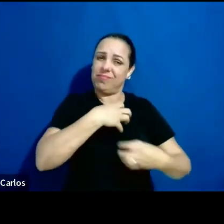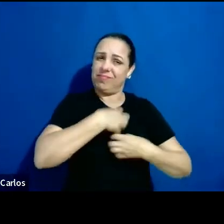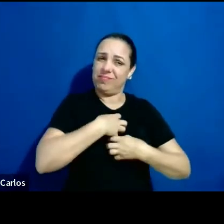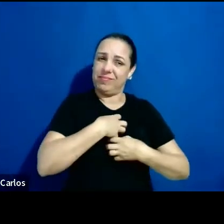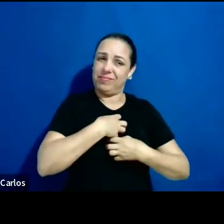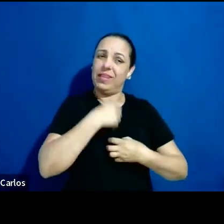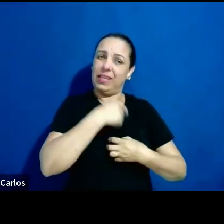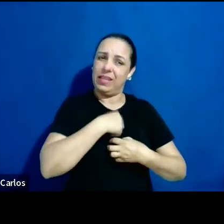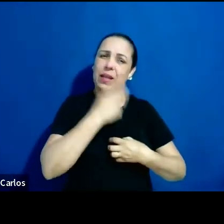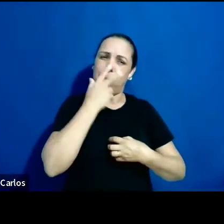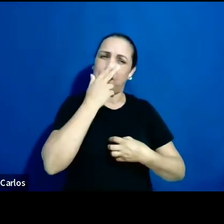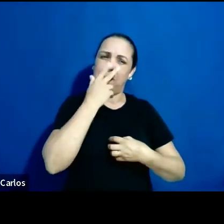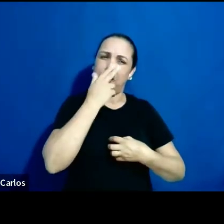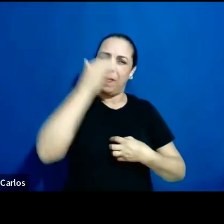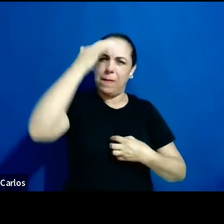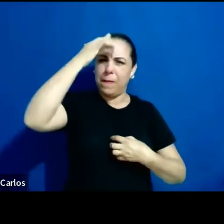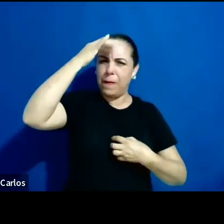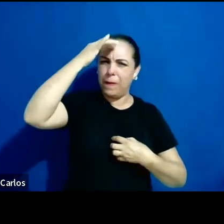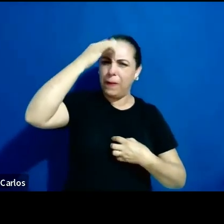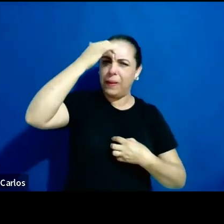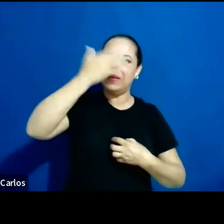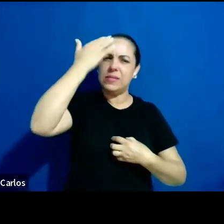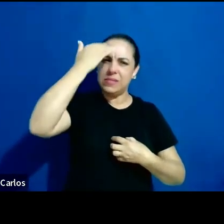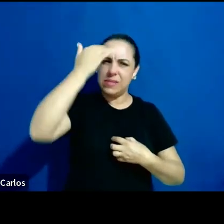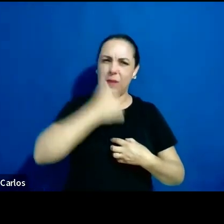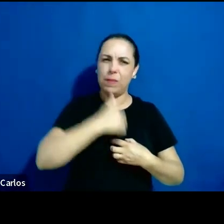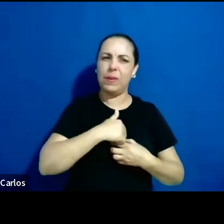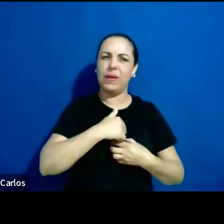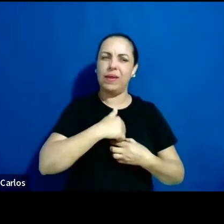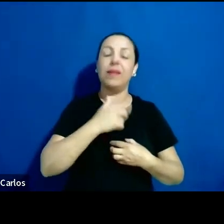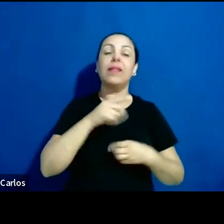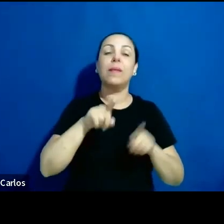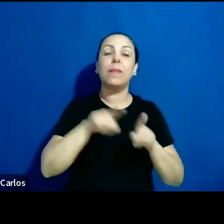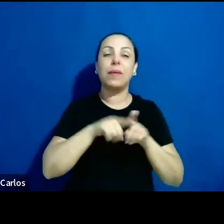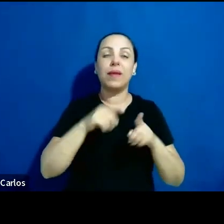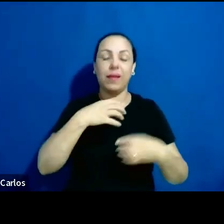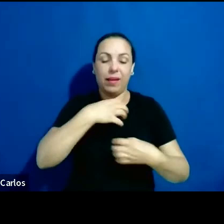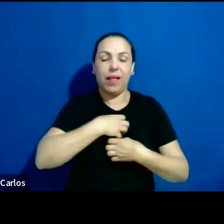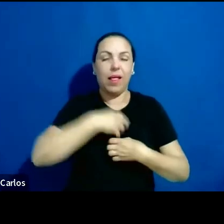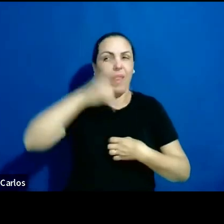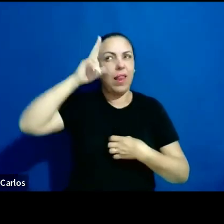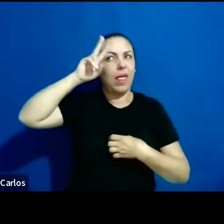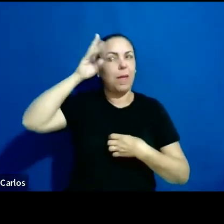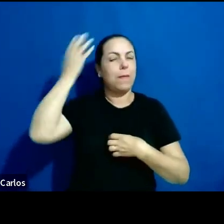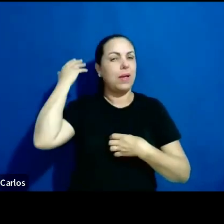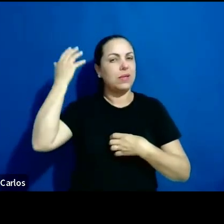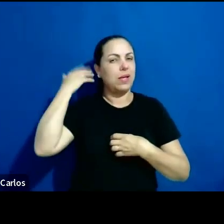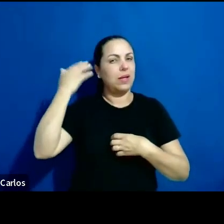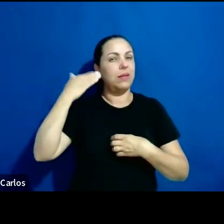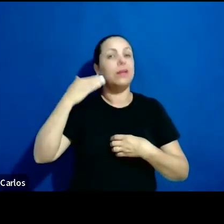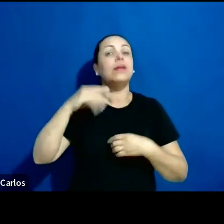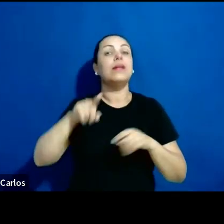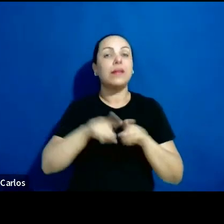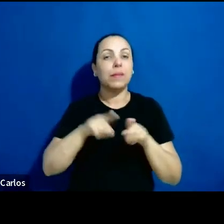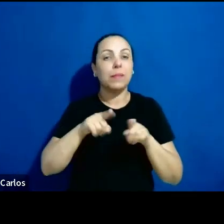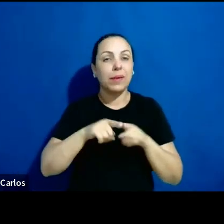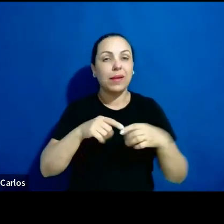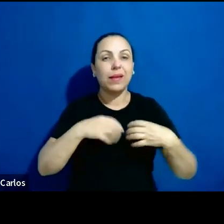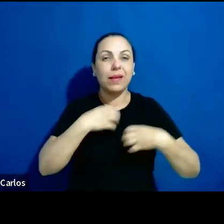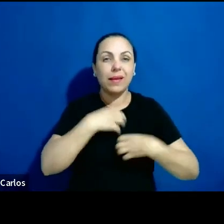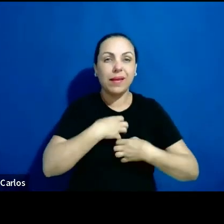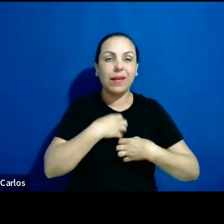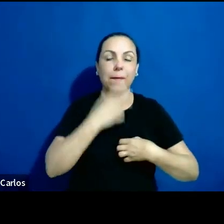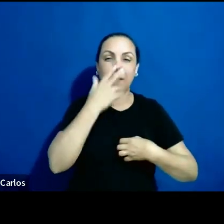pensa, que ele também lembra e que ele se comunica com os outros corações? Você